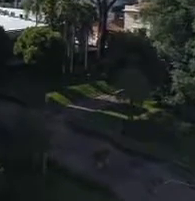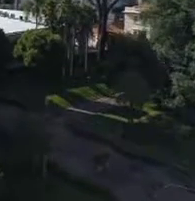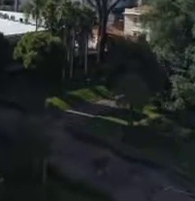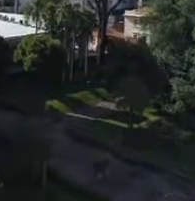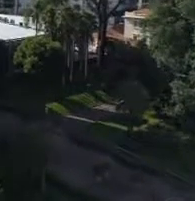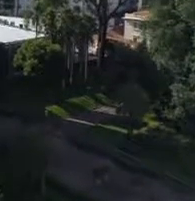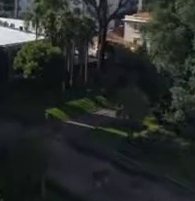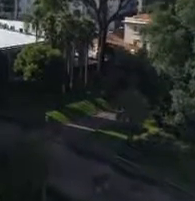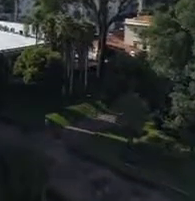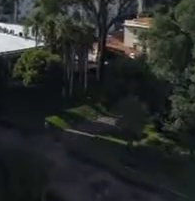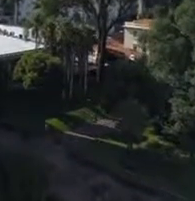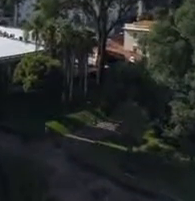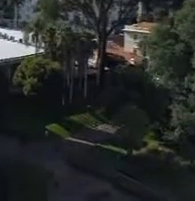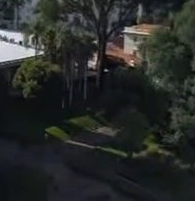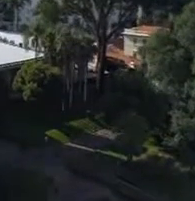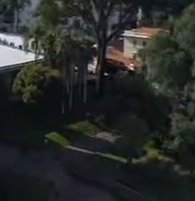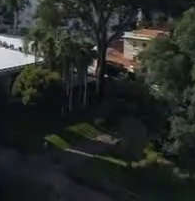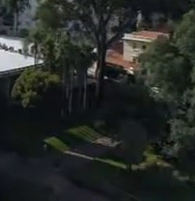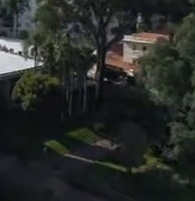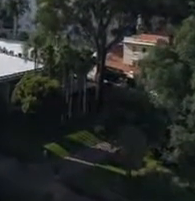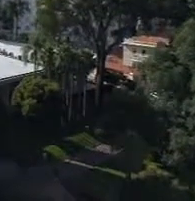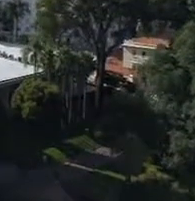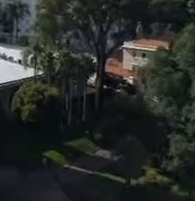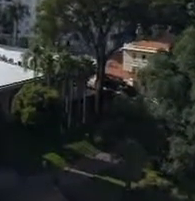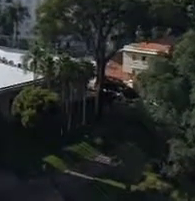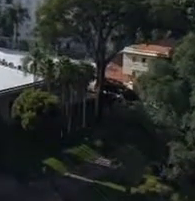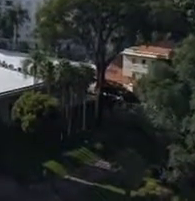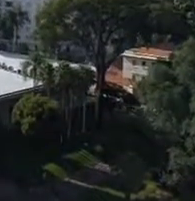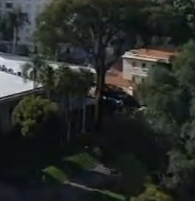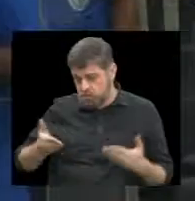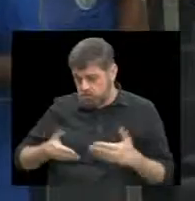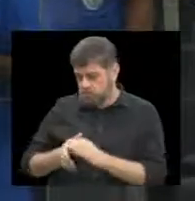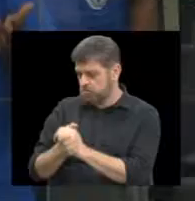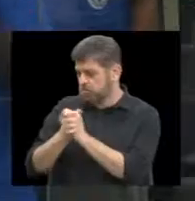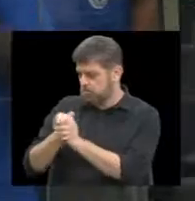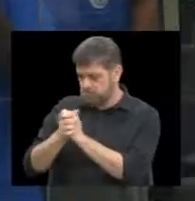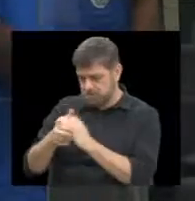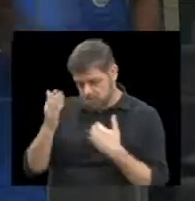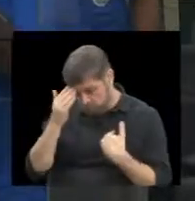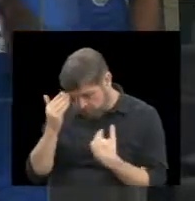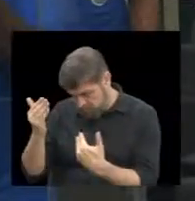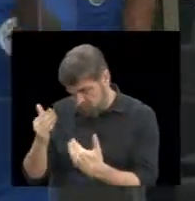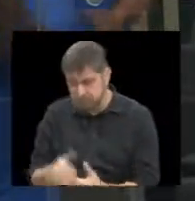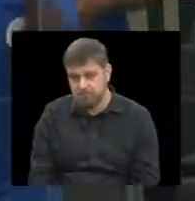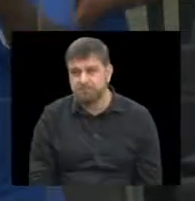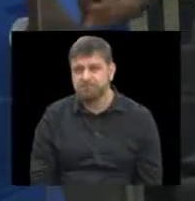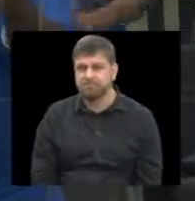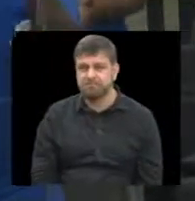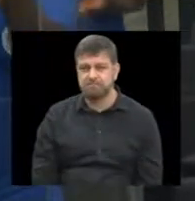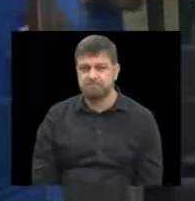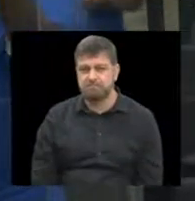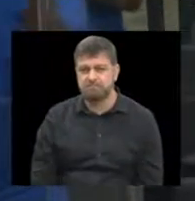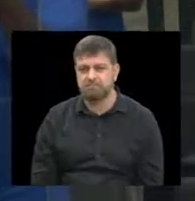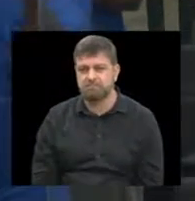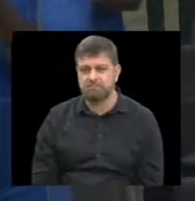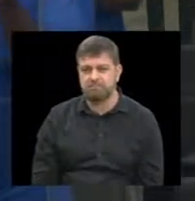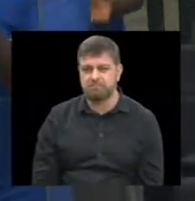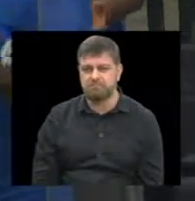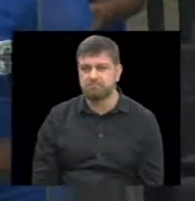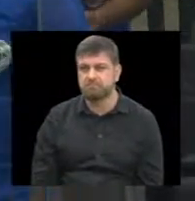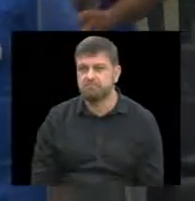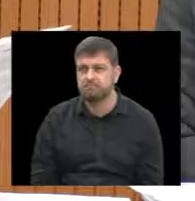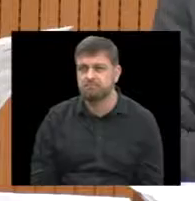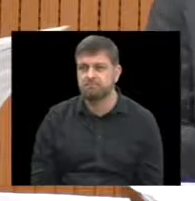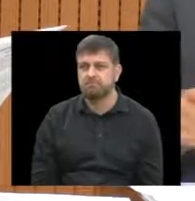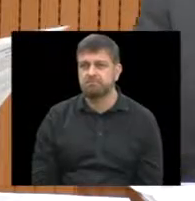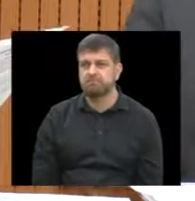será encaminhada ao prefeito para a sanção e aí se tornar lei. O presidente da Câmara aproveitou a presença de alguns trabalhadores